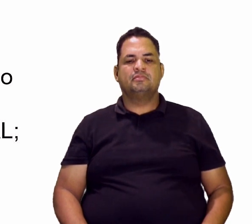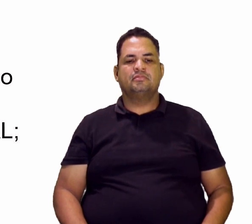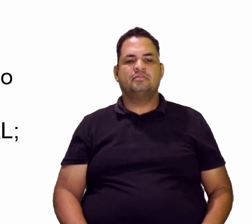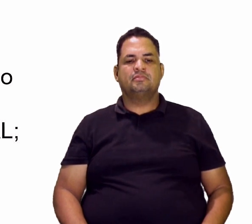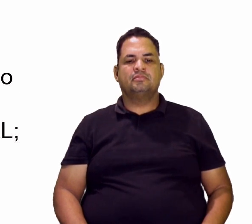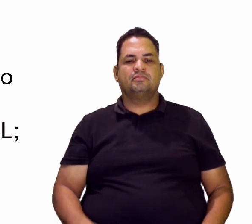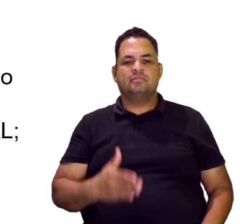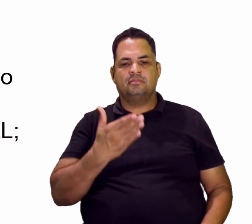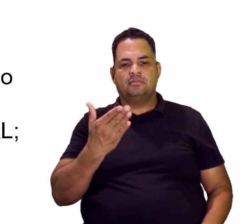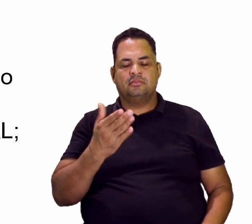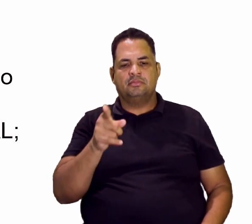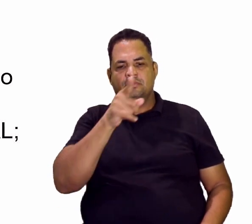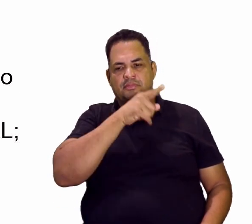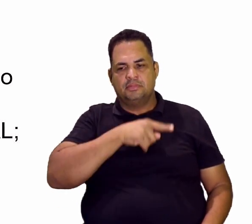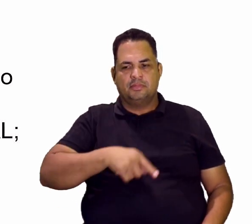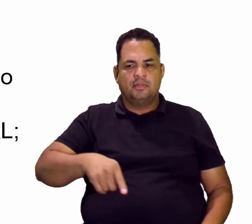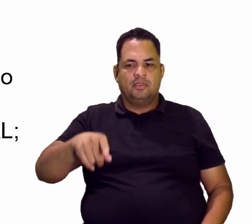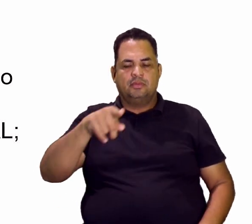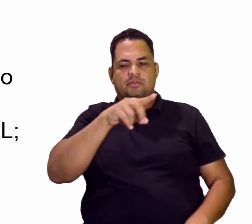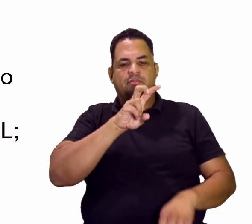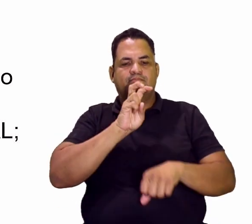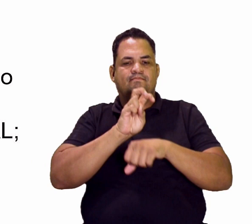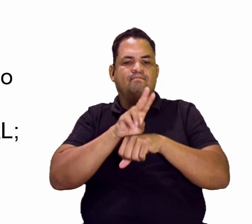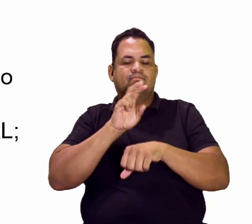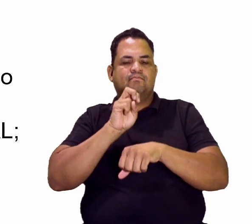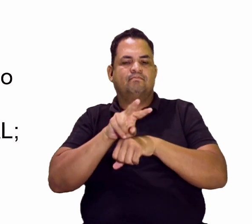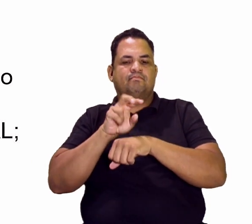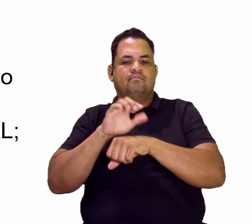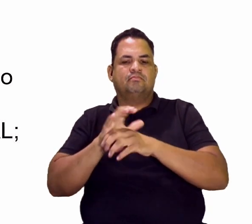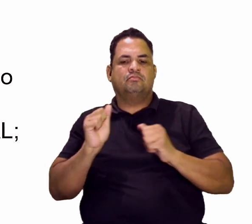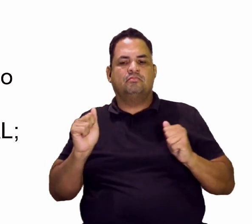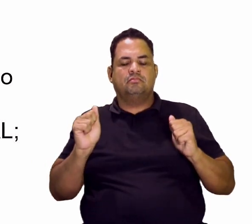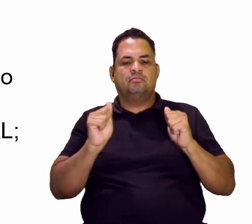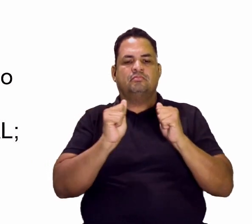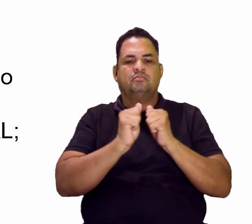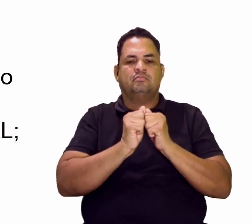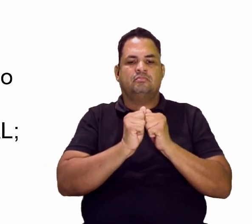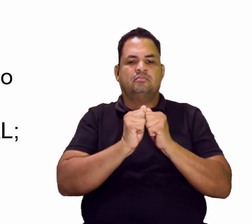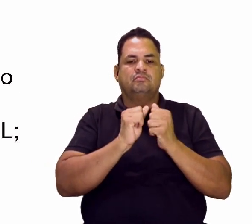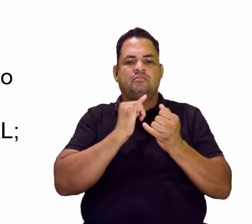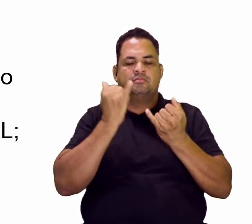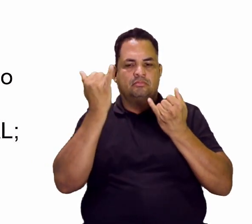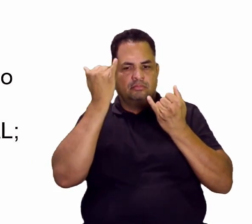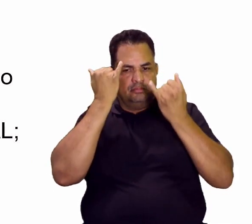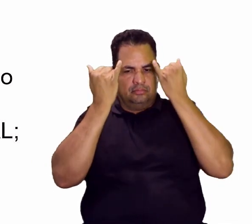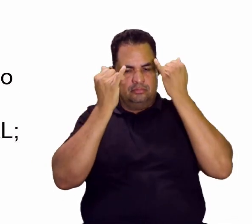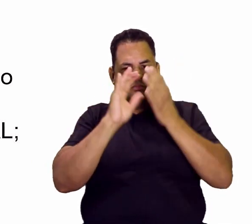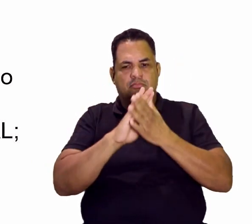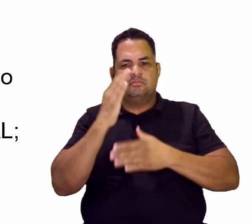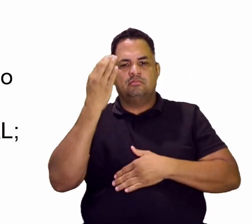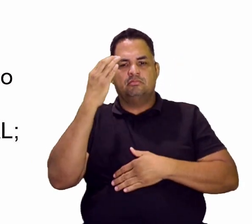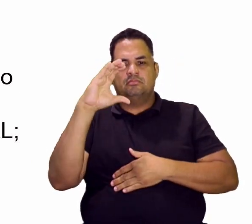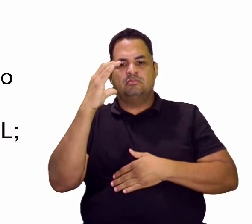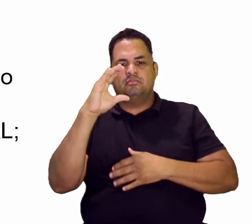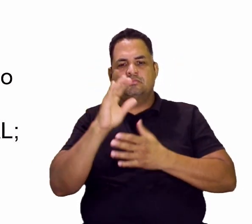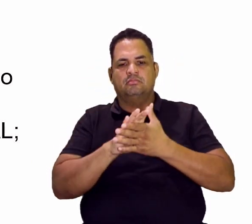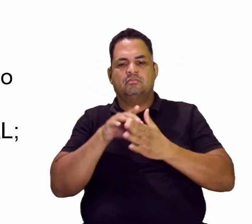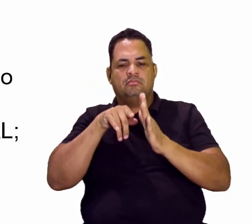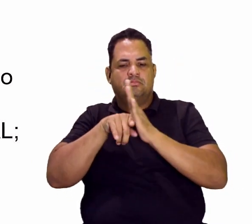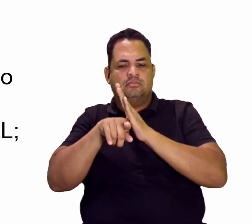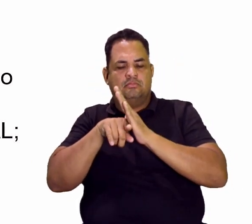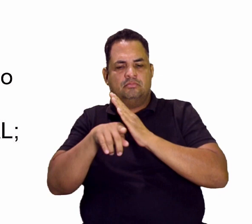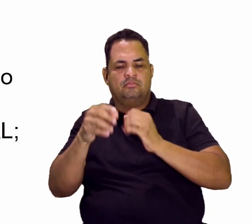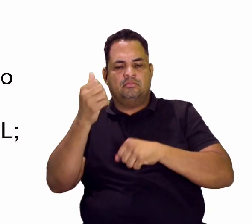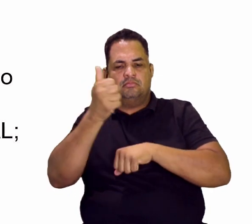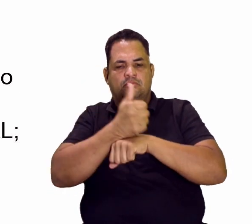essa circulação viral e junto com as informações científicas desses pesquisadores